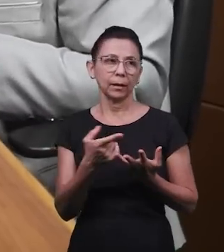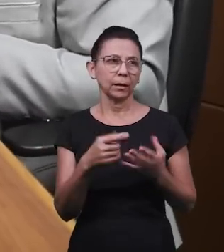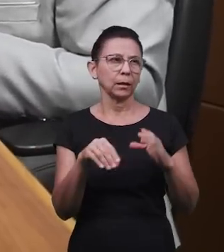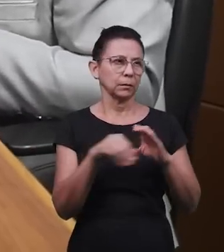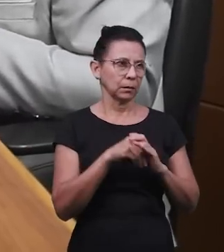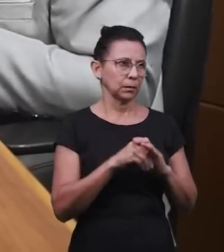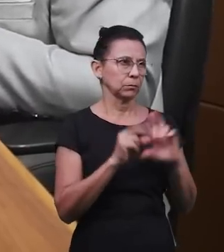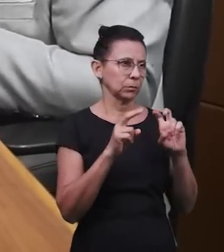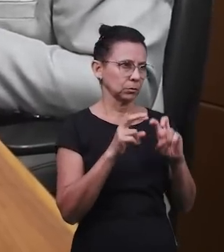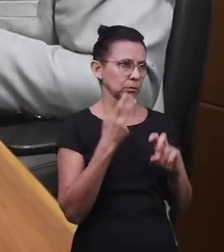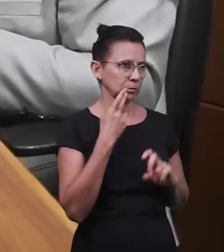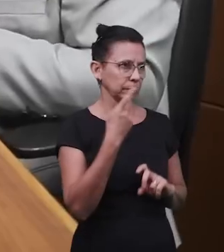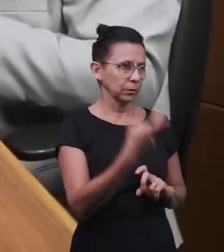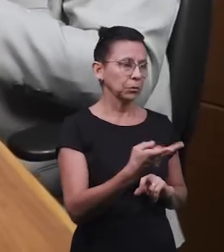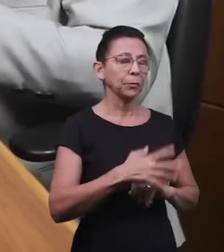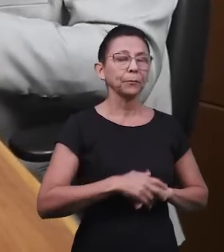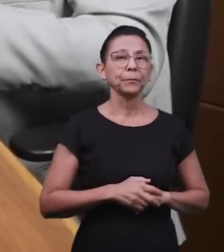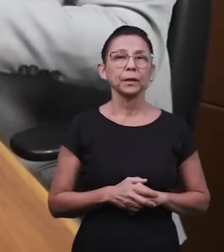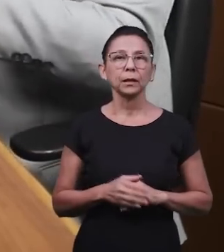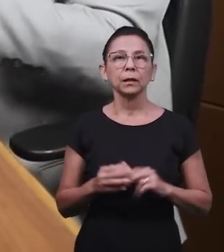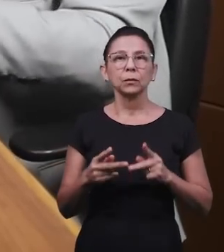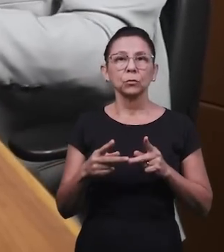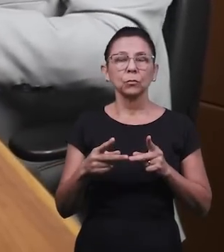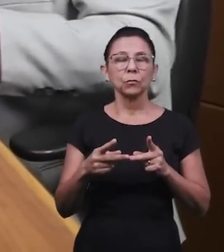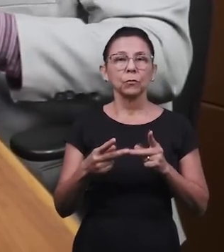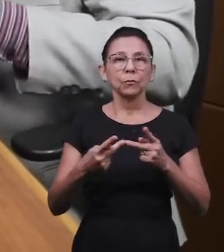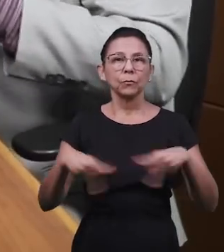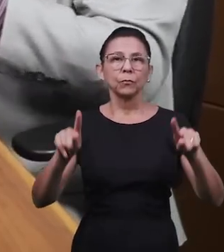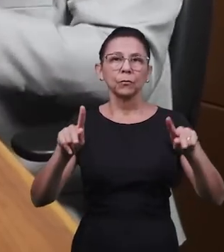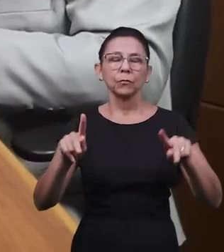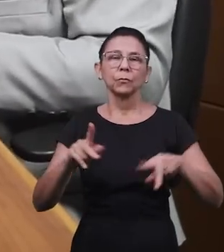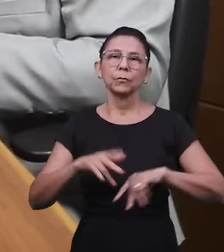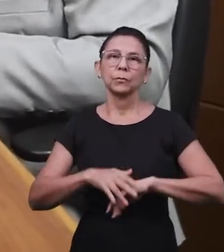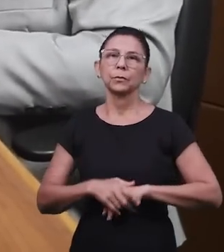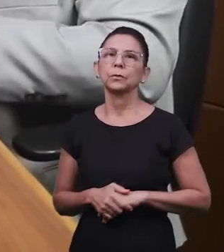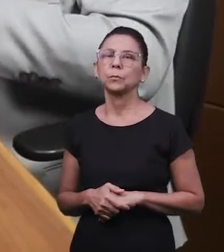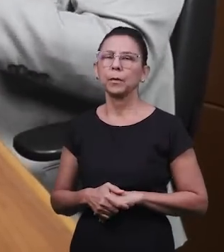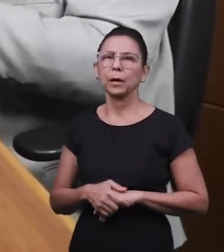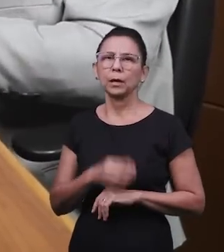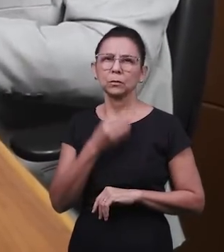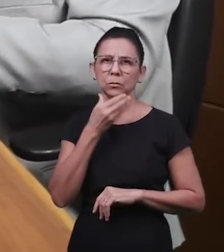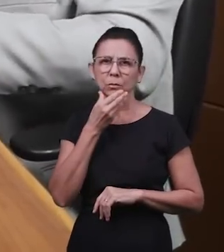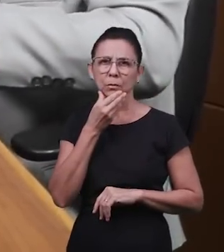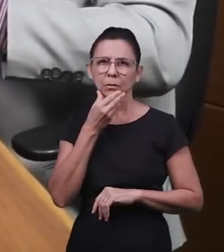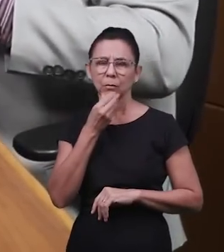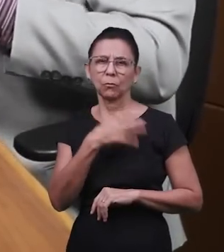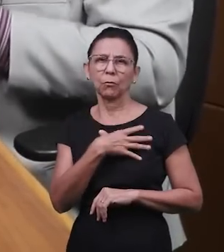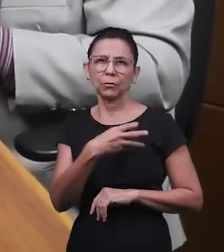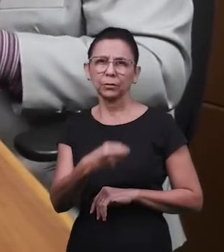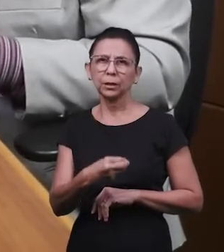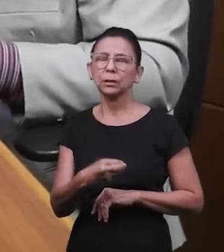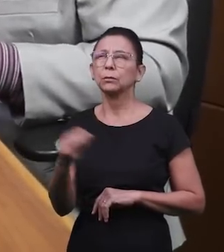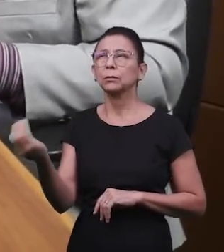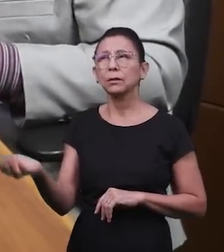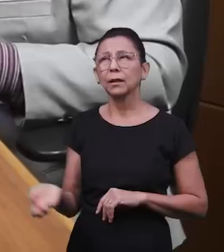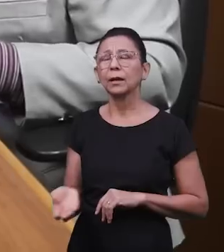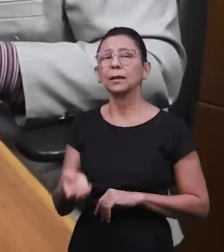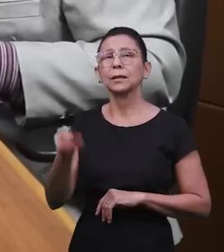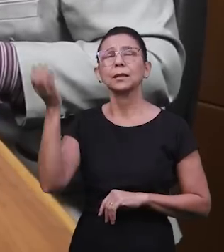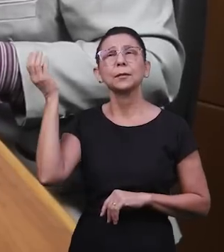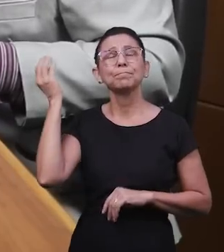pródigo. Pai, pequei contra os céus e contra ti. Então, ele volta para o pai, ele reconhece. Né? É óbvio